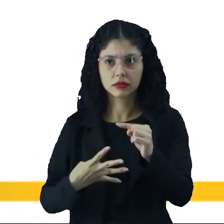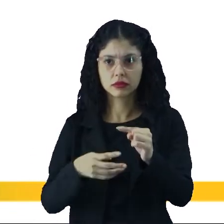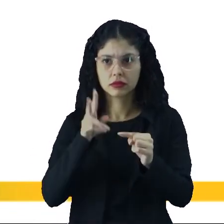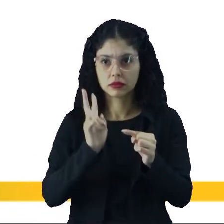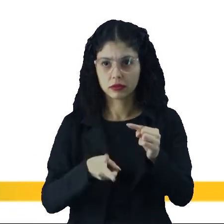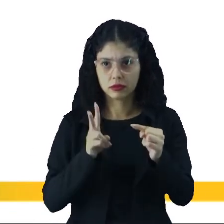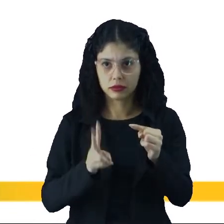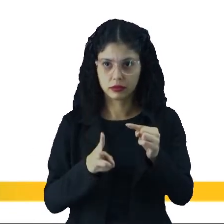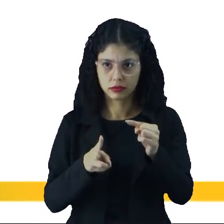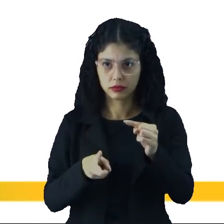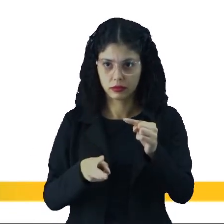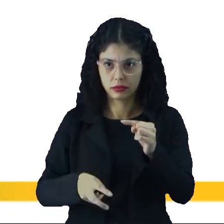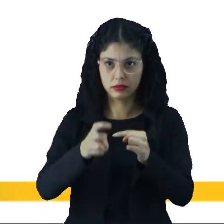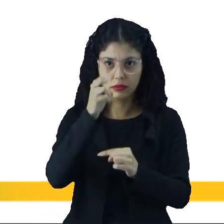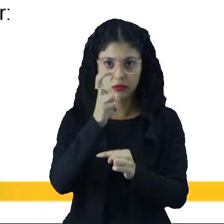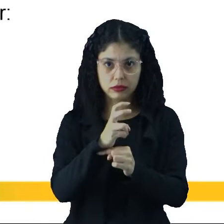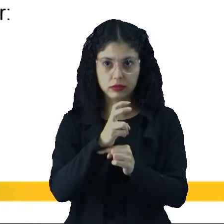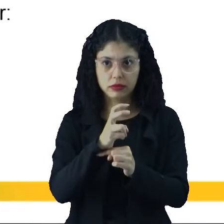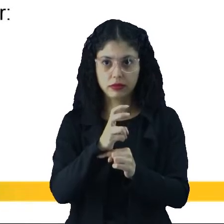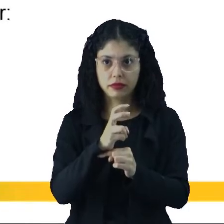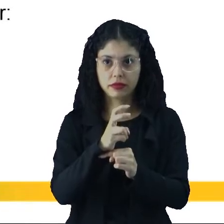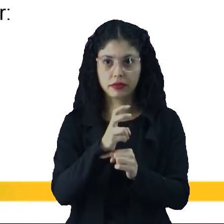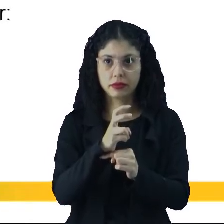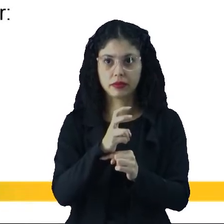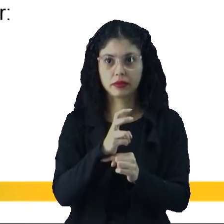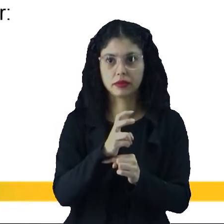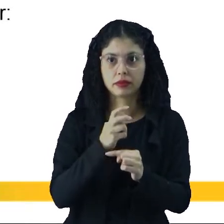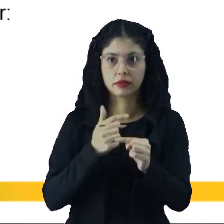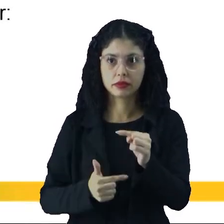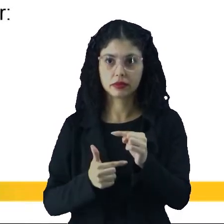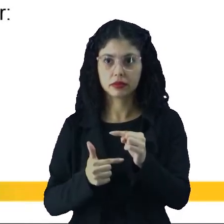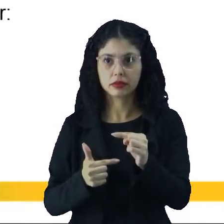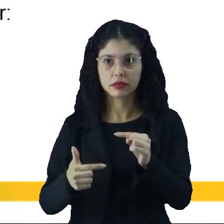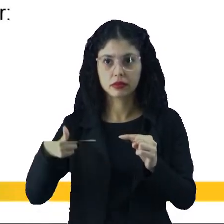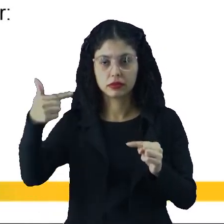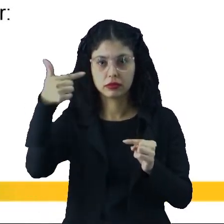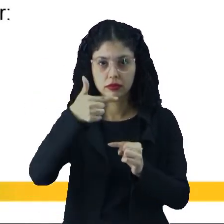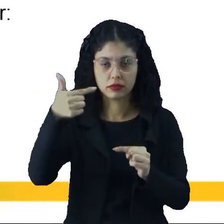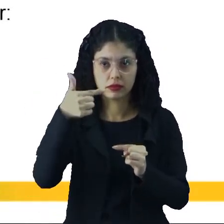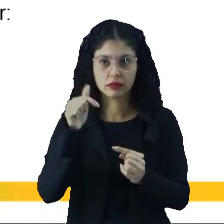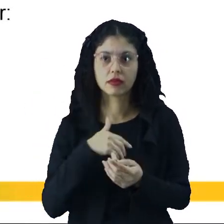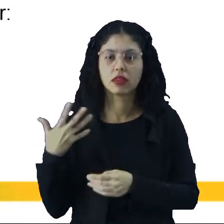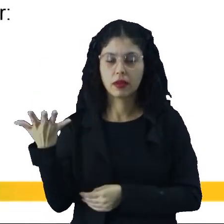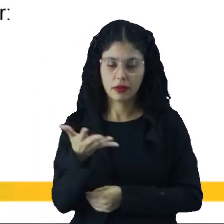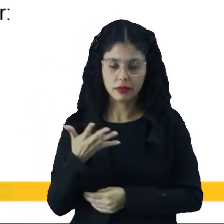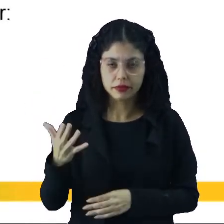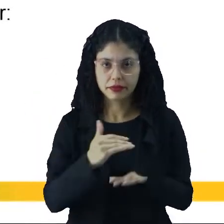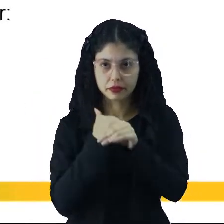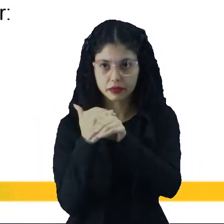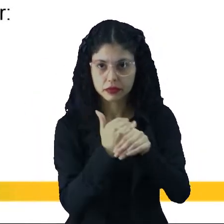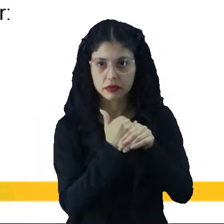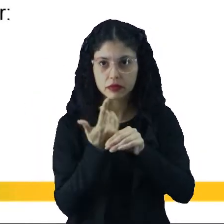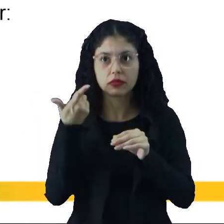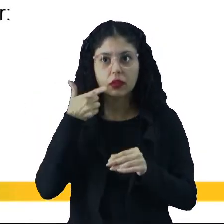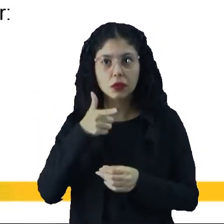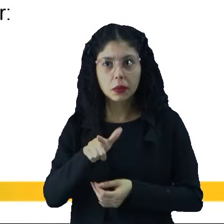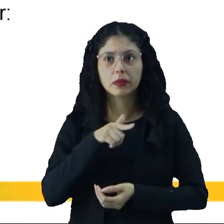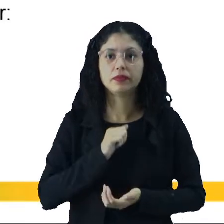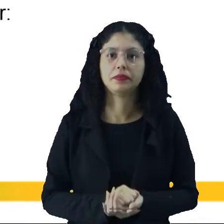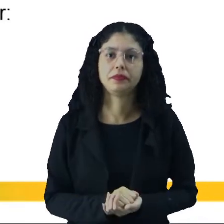25/4 é a mesma coisa que 5 sobre 2 elevado ao quadrado, ó. As bases estão iguais,